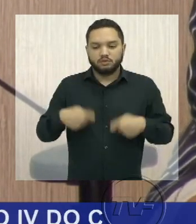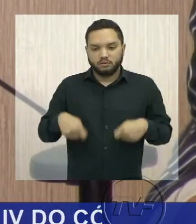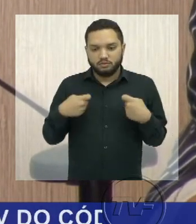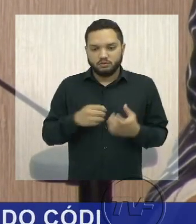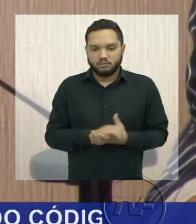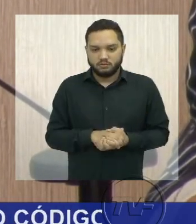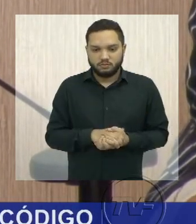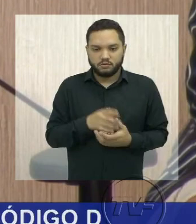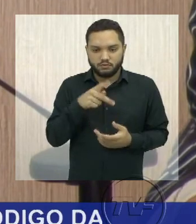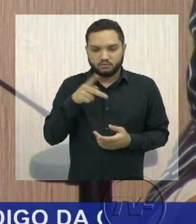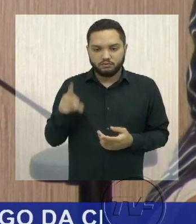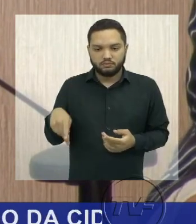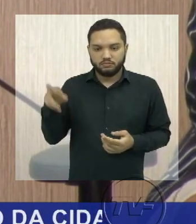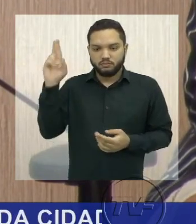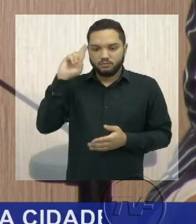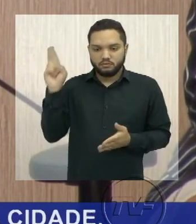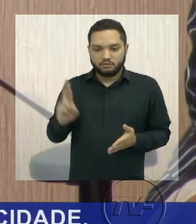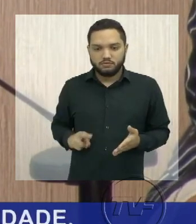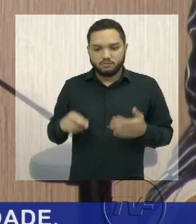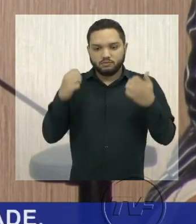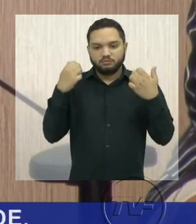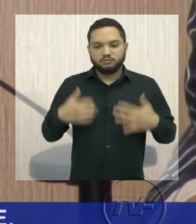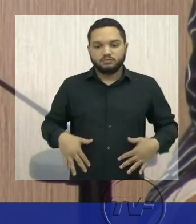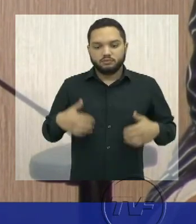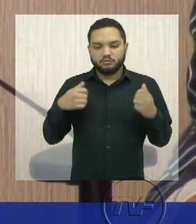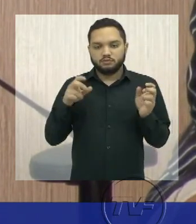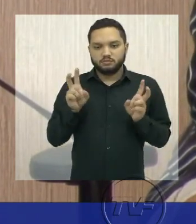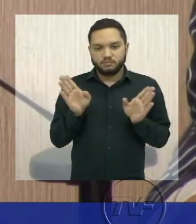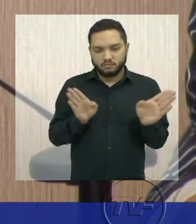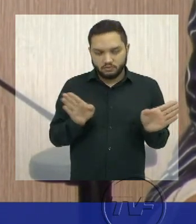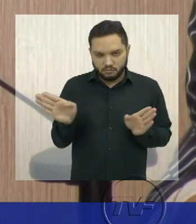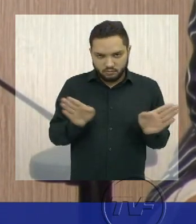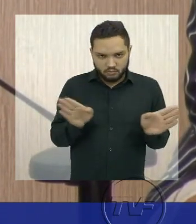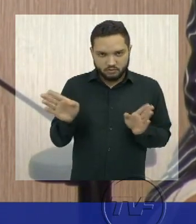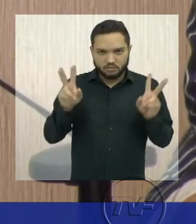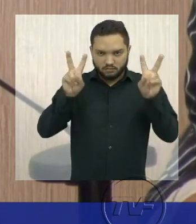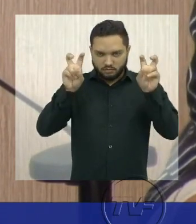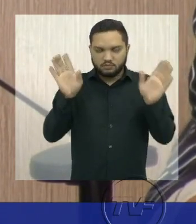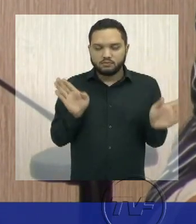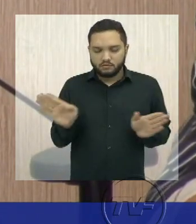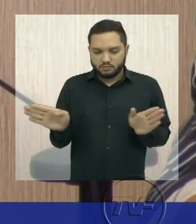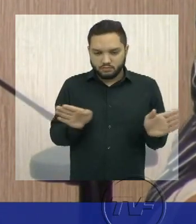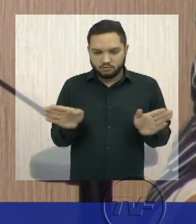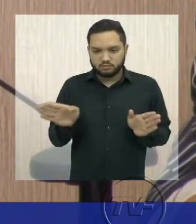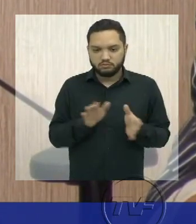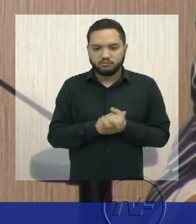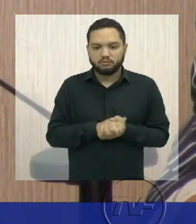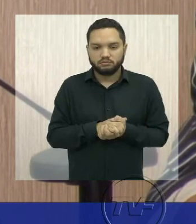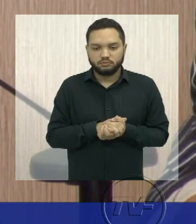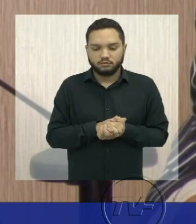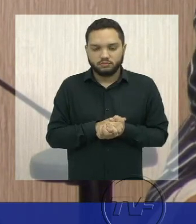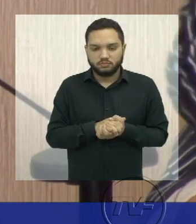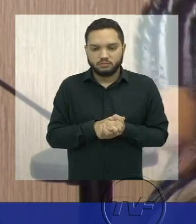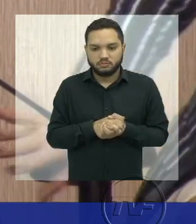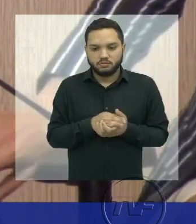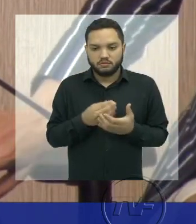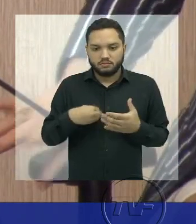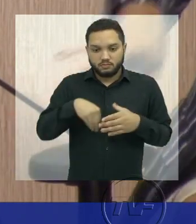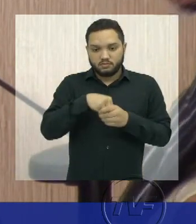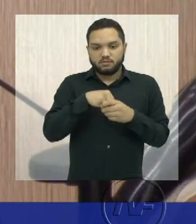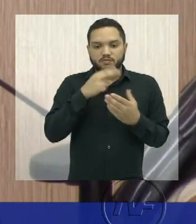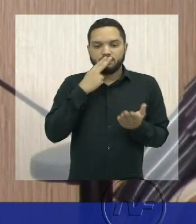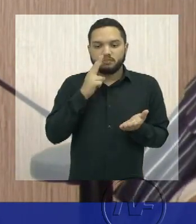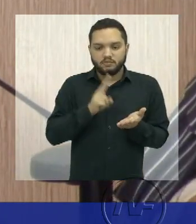Professor, o Rubinho fez o comentário da acessibilidade, a gente é sensível a esse tema também, ela está contemplada nas